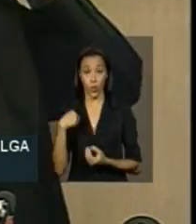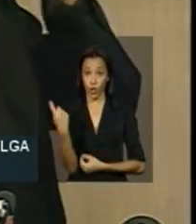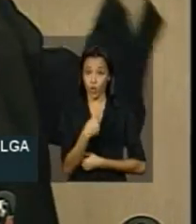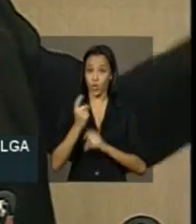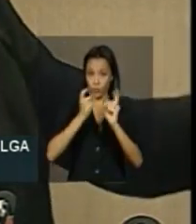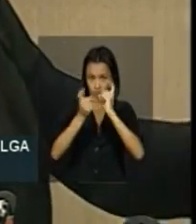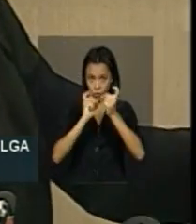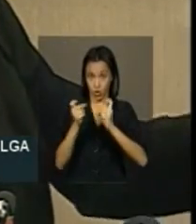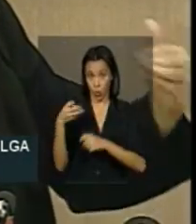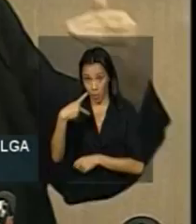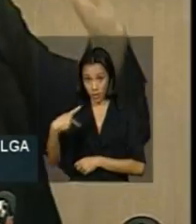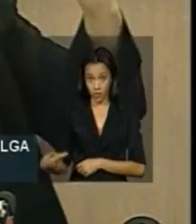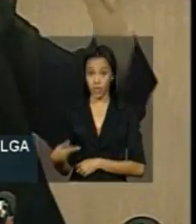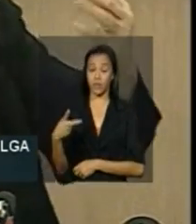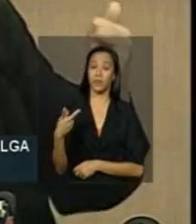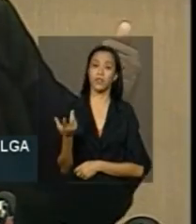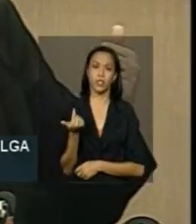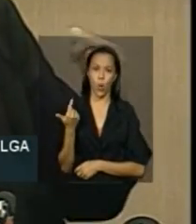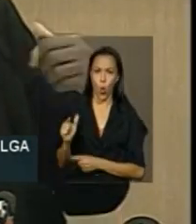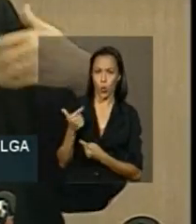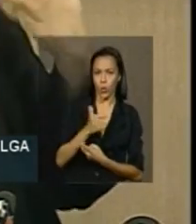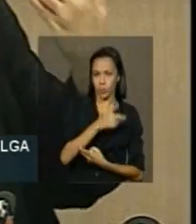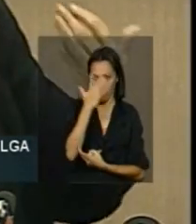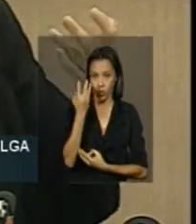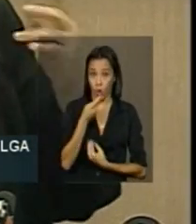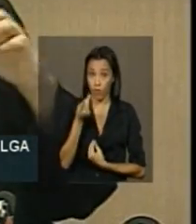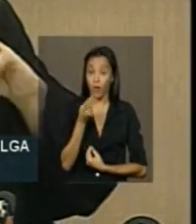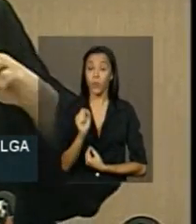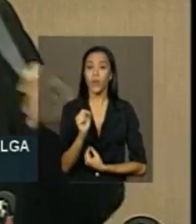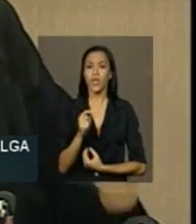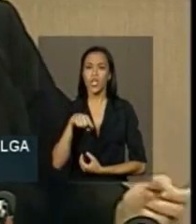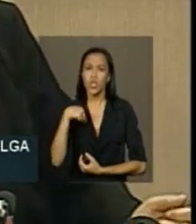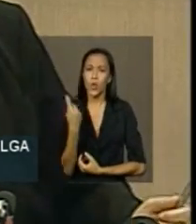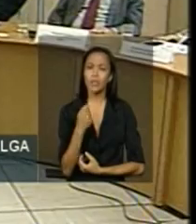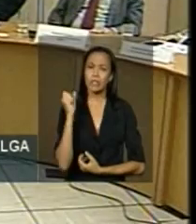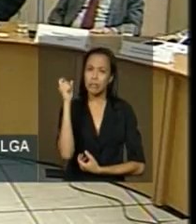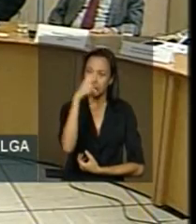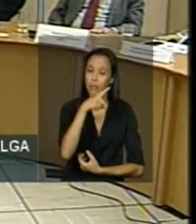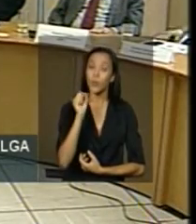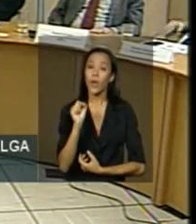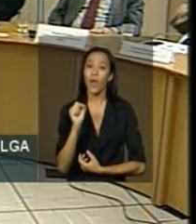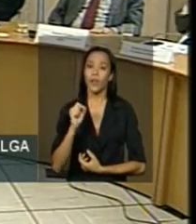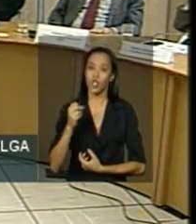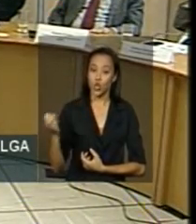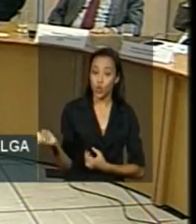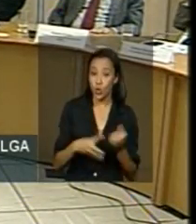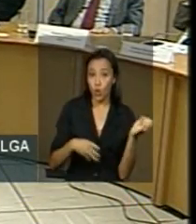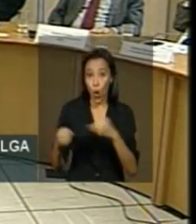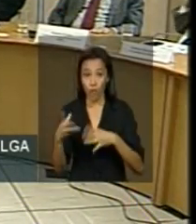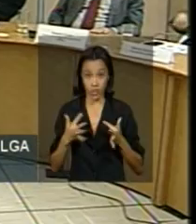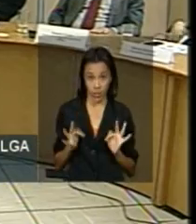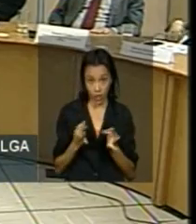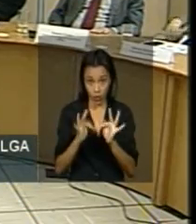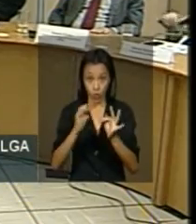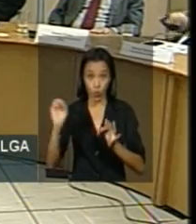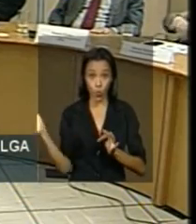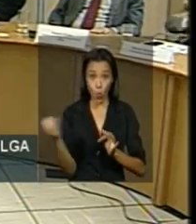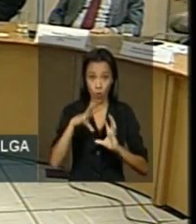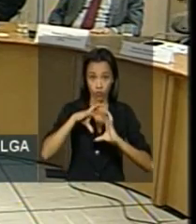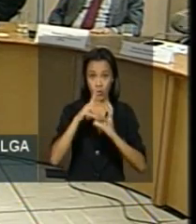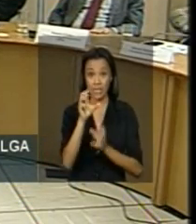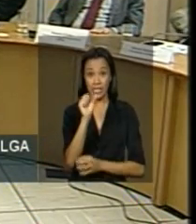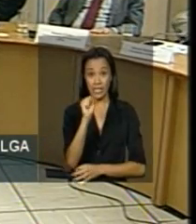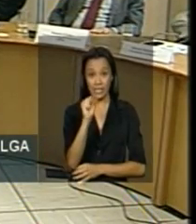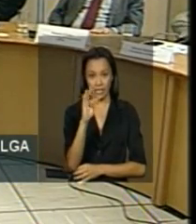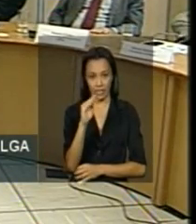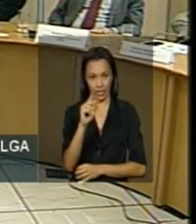presidente do íp Dr Carlos no colocaram o Dal colocou o Desafios que nós temos de inovação tecnológica e é o novo satélite brasileiro que virá